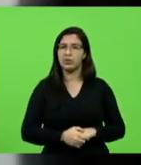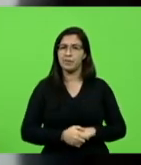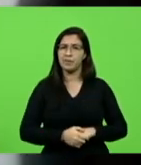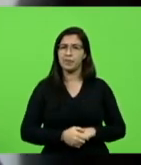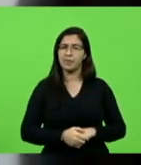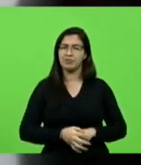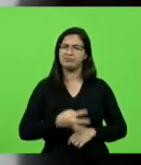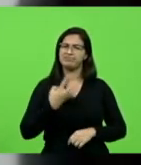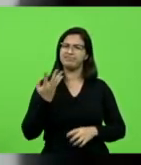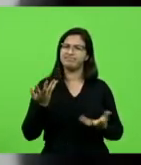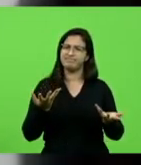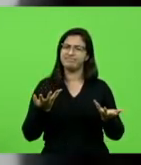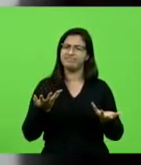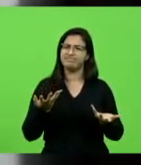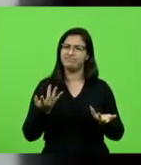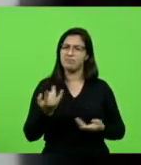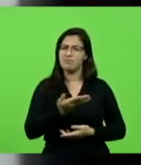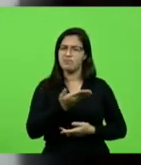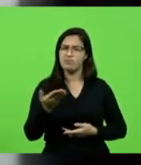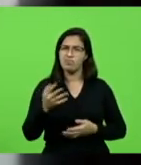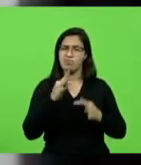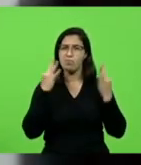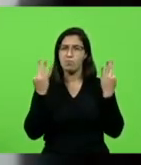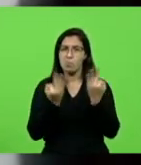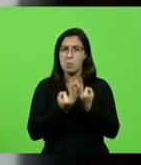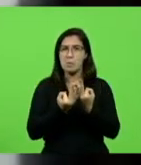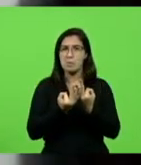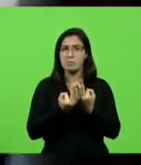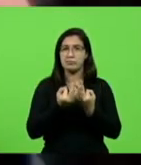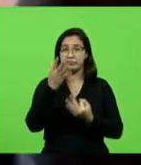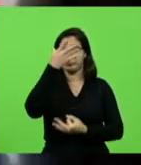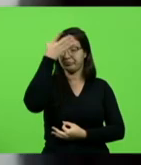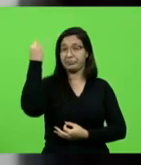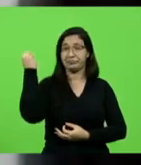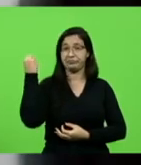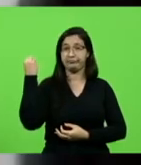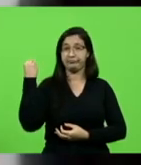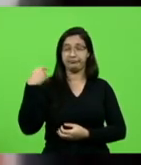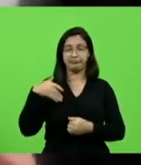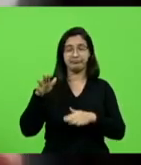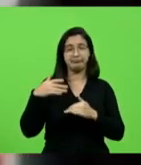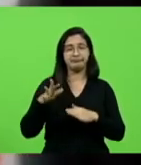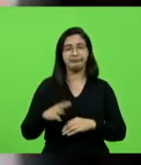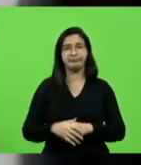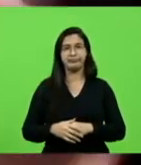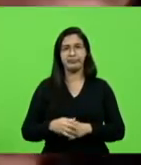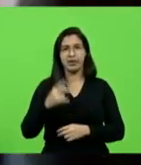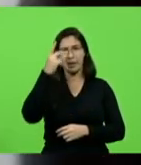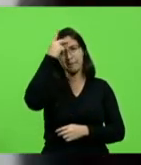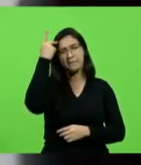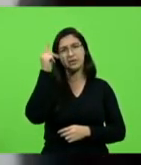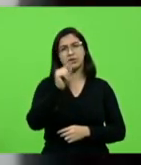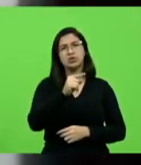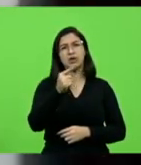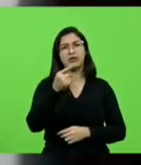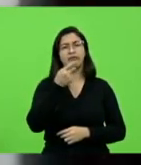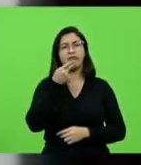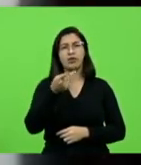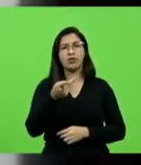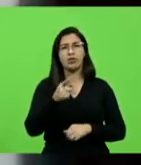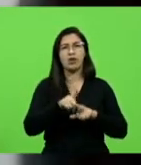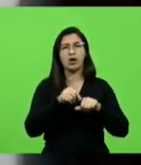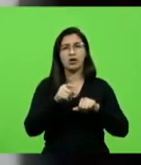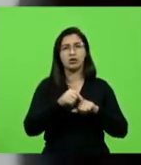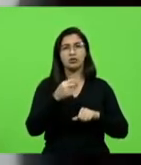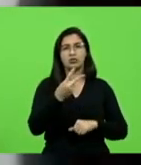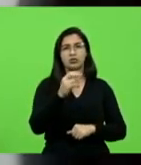são esquecidas nisso aí. E alguém fez uma referência muito correta ao artigo 205 da